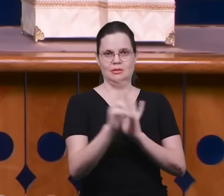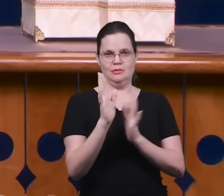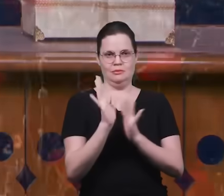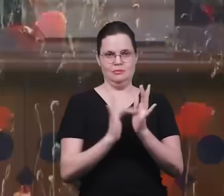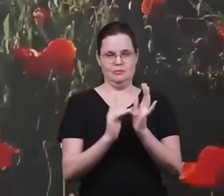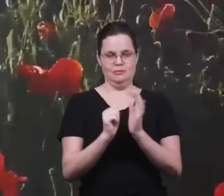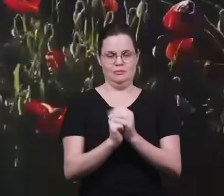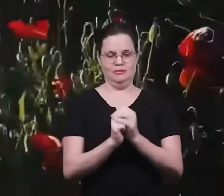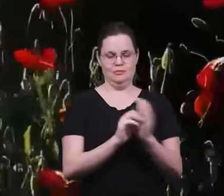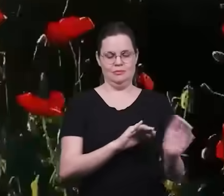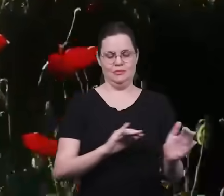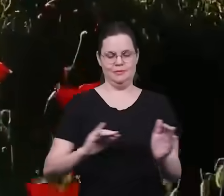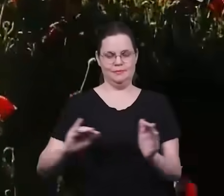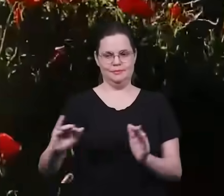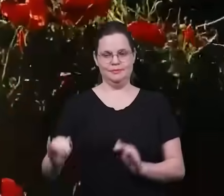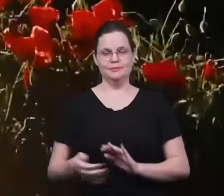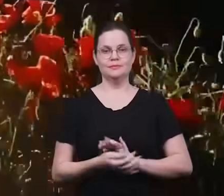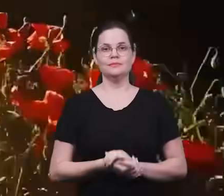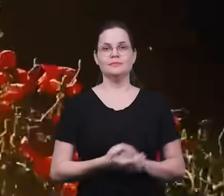Amém.